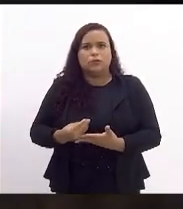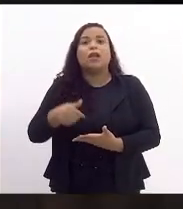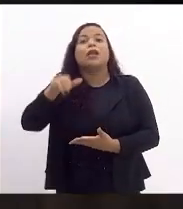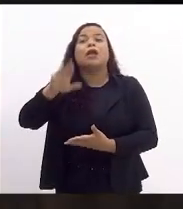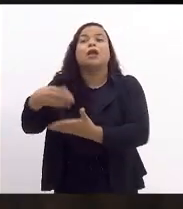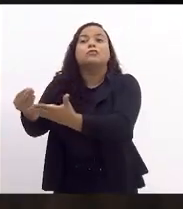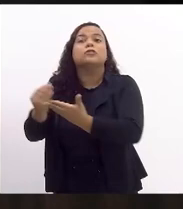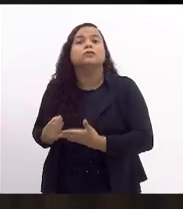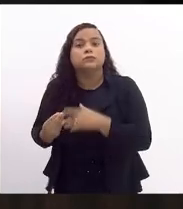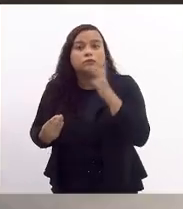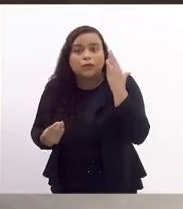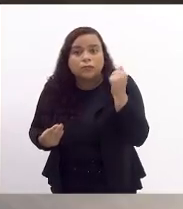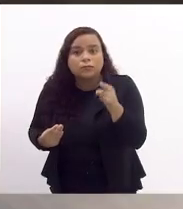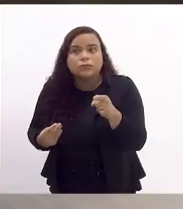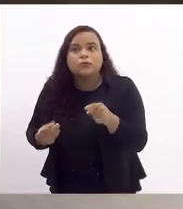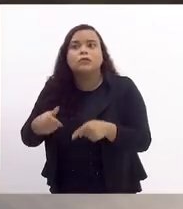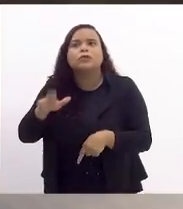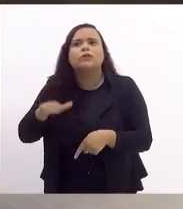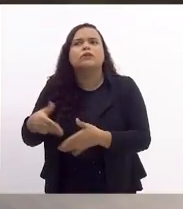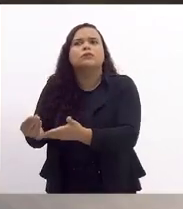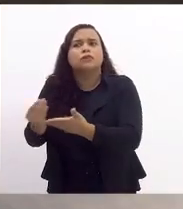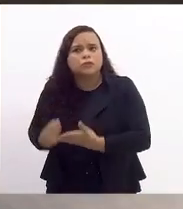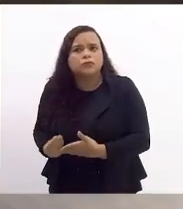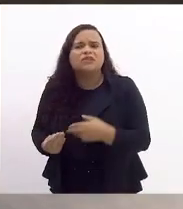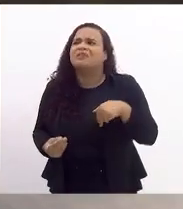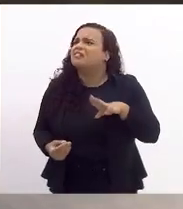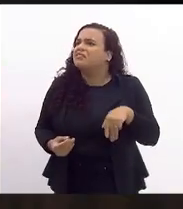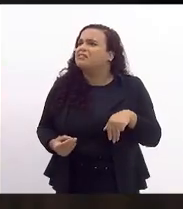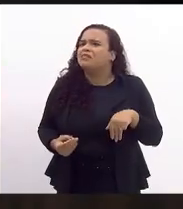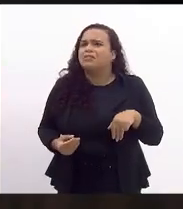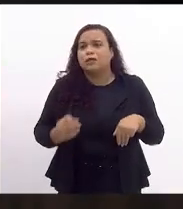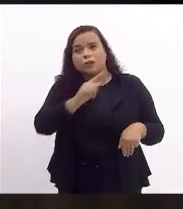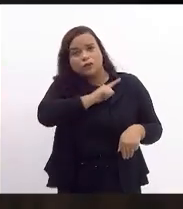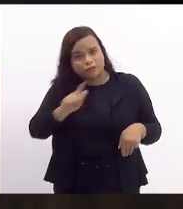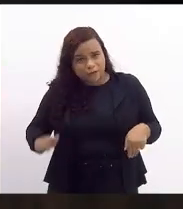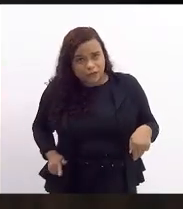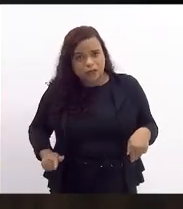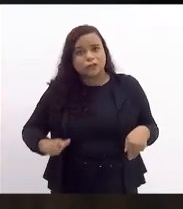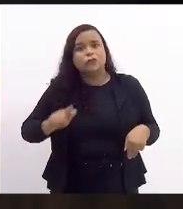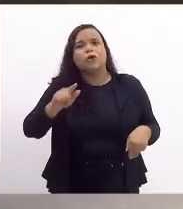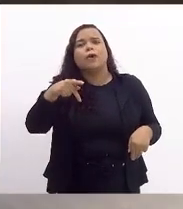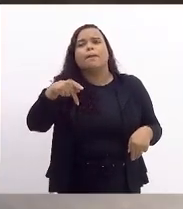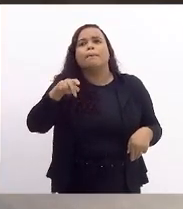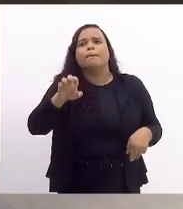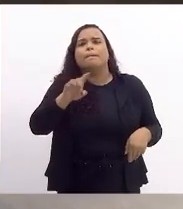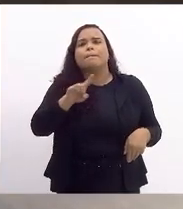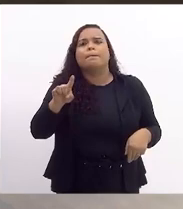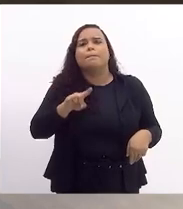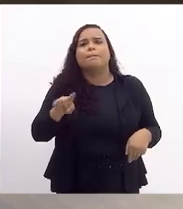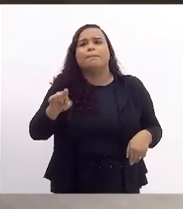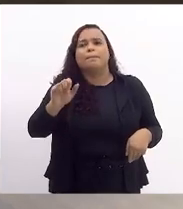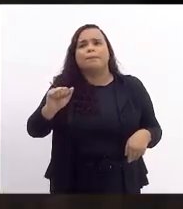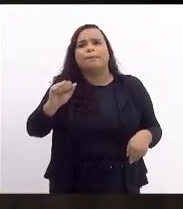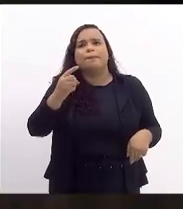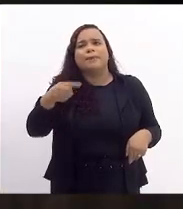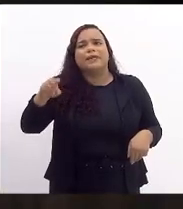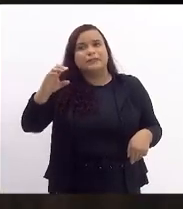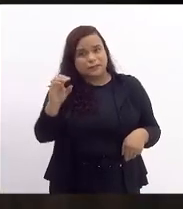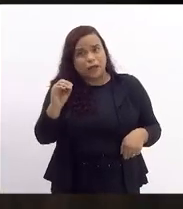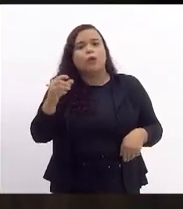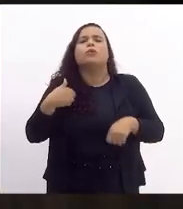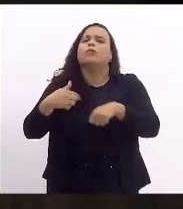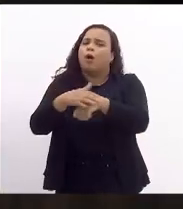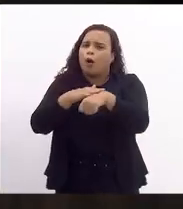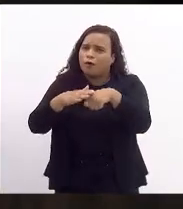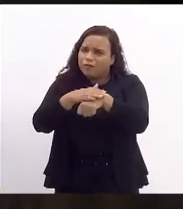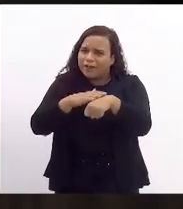quem é me deu a mensagem para casa ou você usa o seu quem é meu Governador Luiz Fernando Pezão eu queria Depois de muita conversa